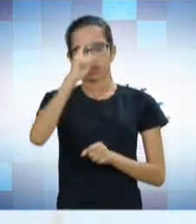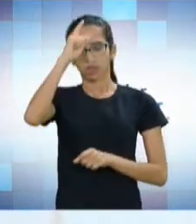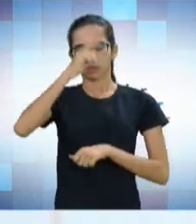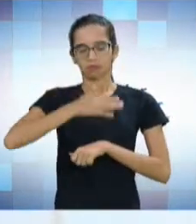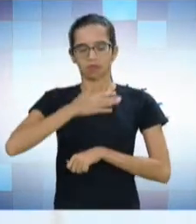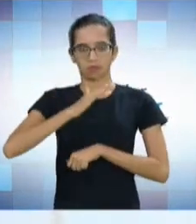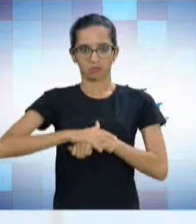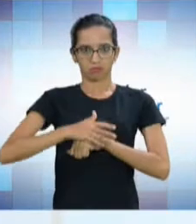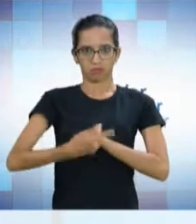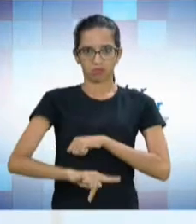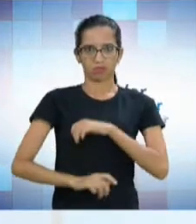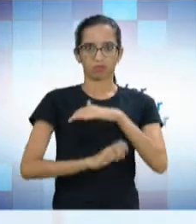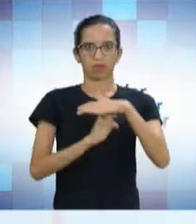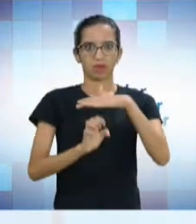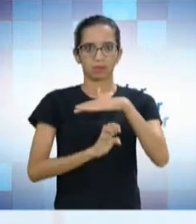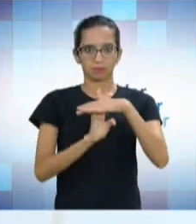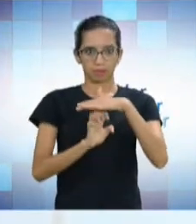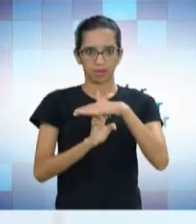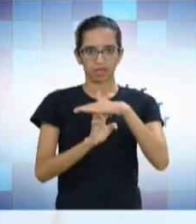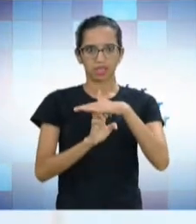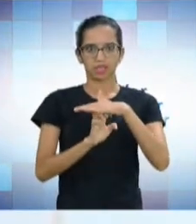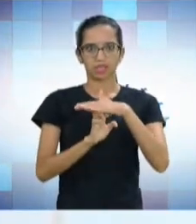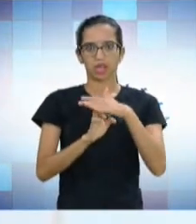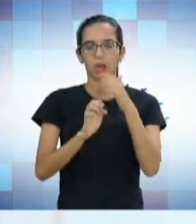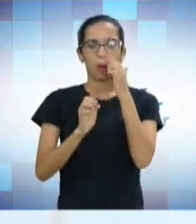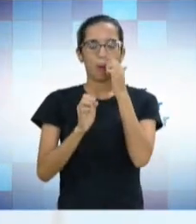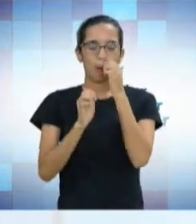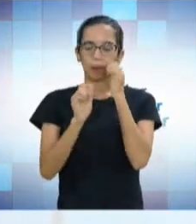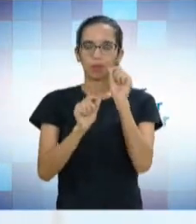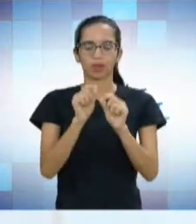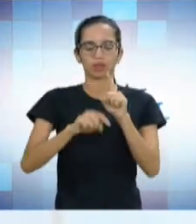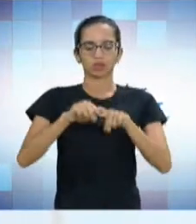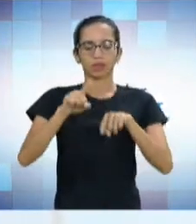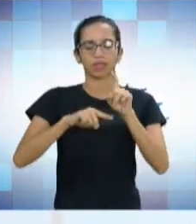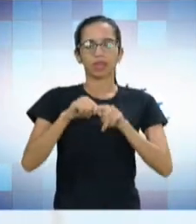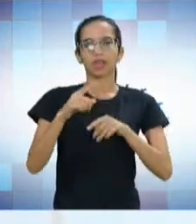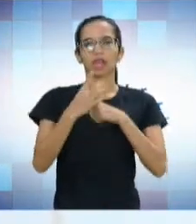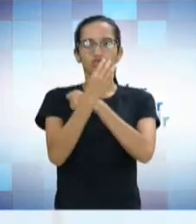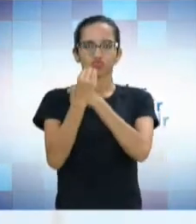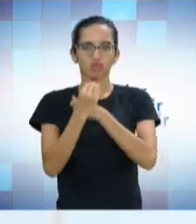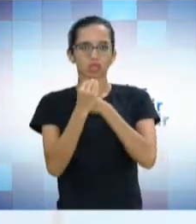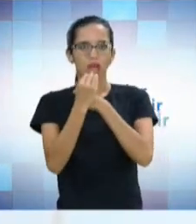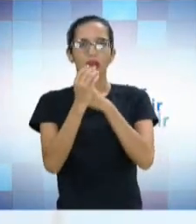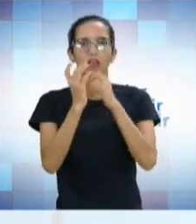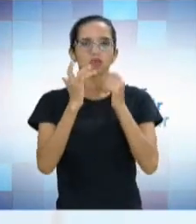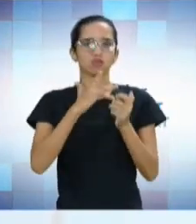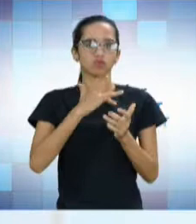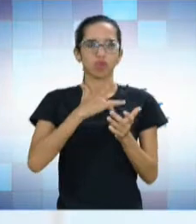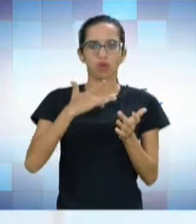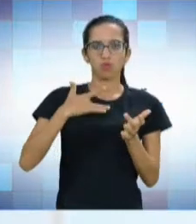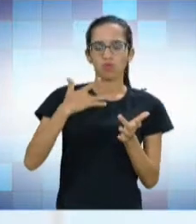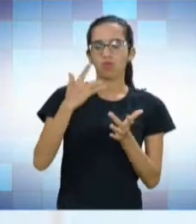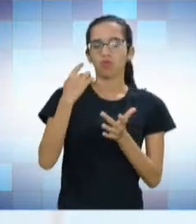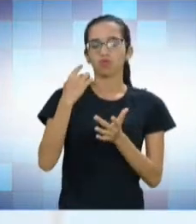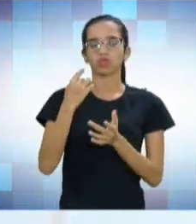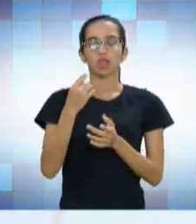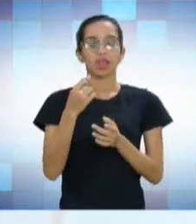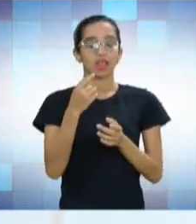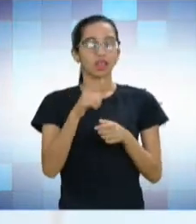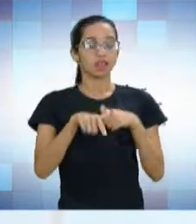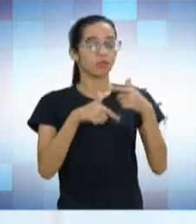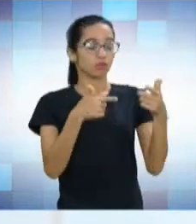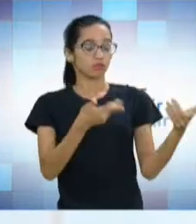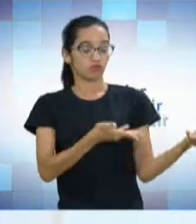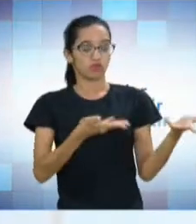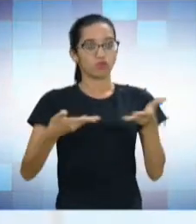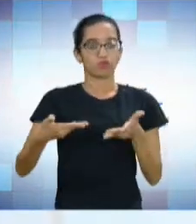empresário criei a própria empresa de cosméticos hoje a minha esposa toma conta e de lá fui convidado para